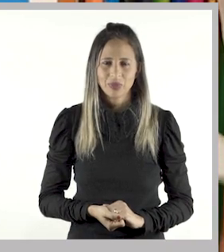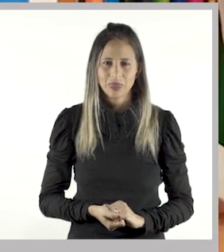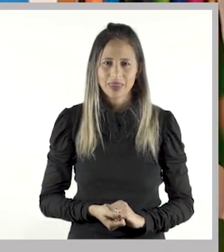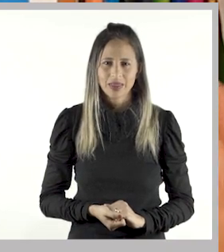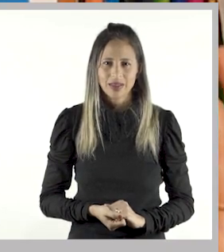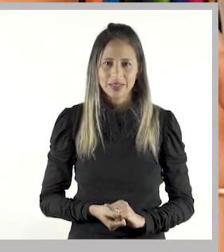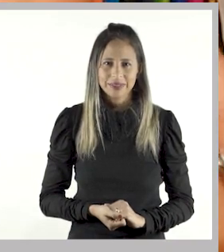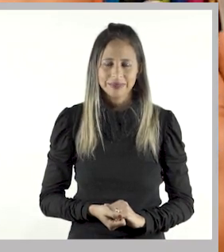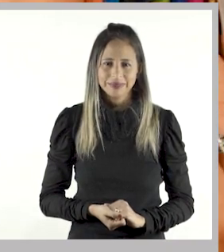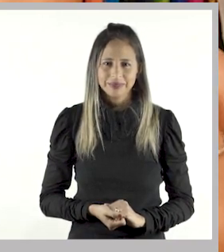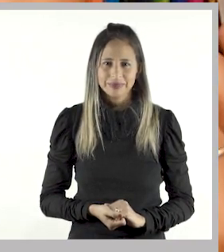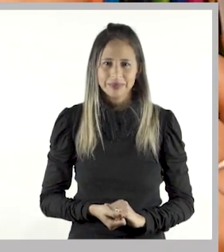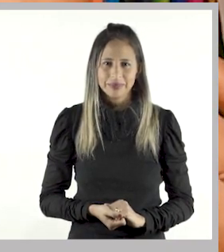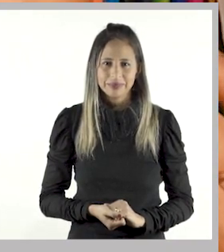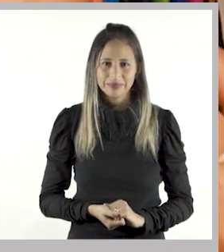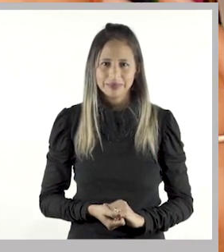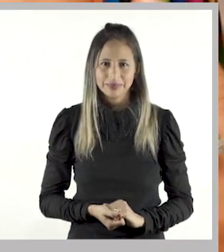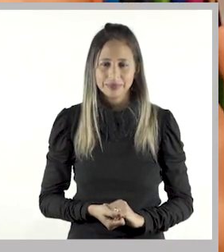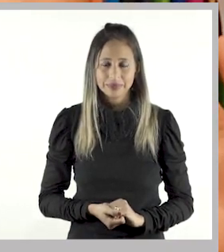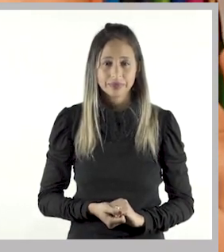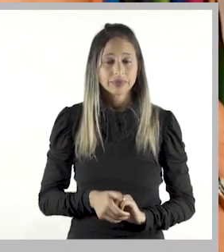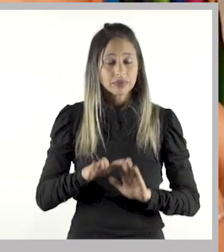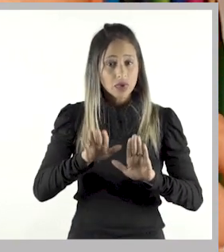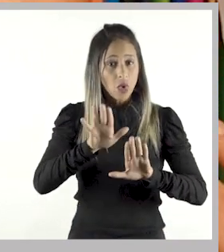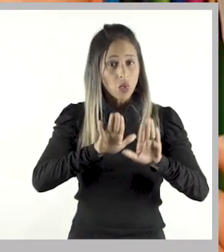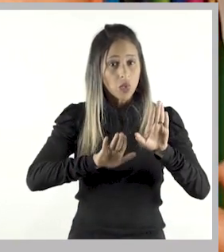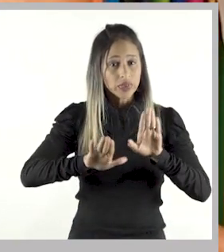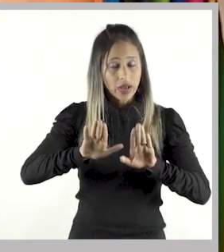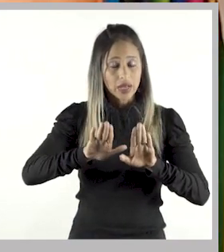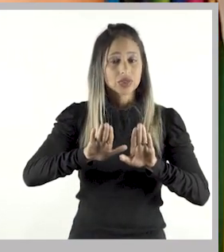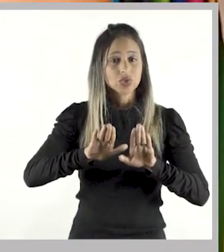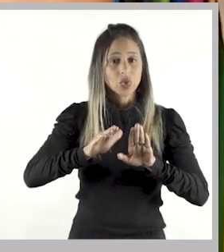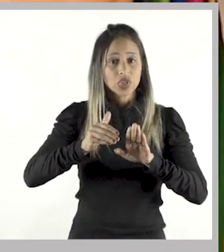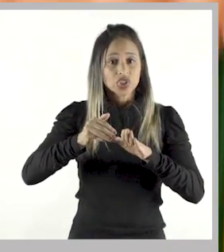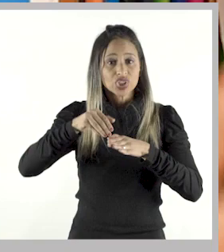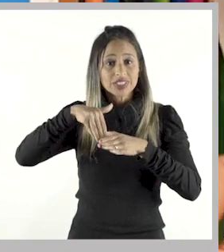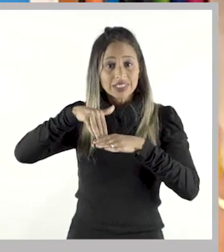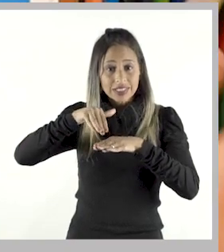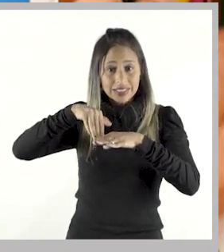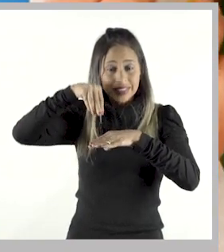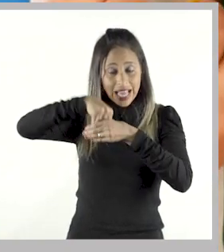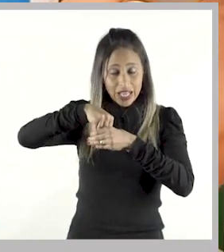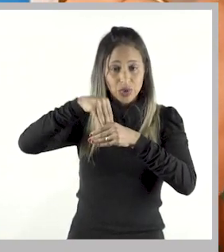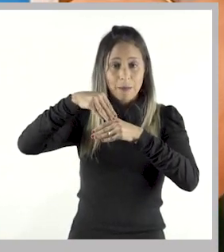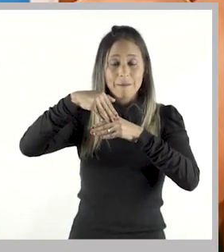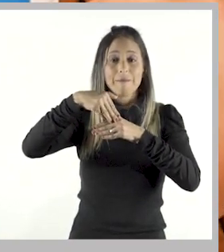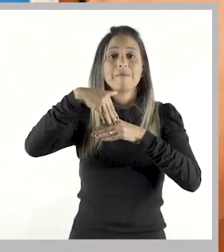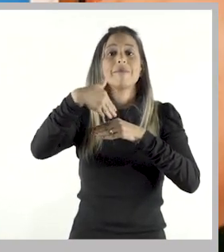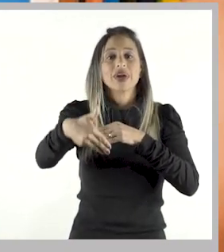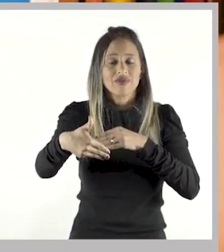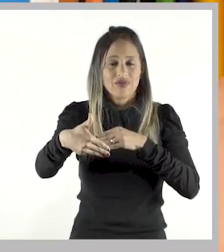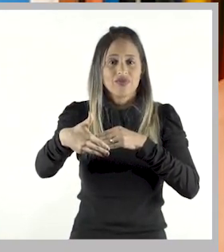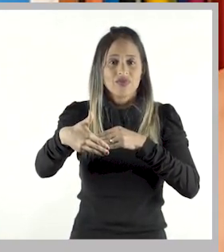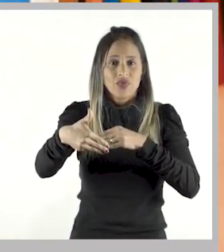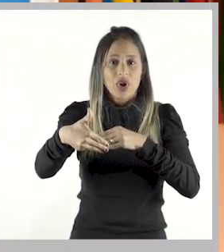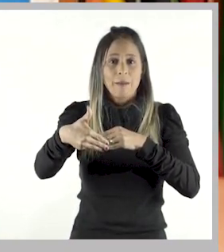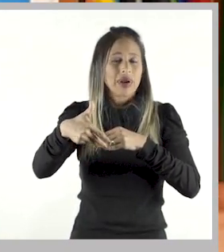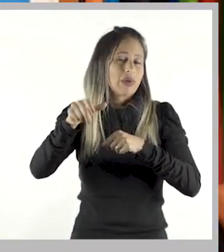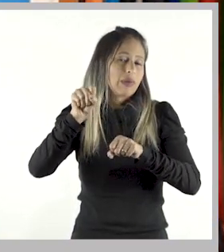Uma dica é tirar a fita crepe de fora, de dentro para fora, para não arranhar ou rasgar o papel.